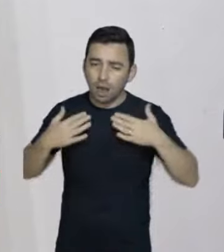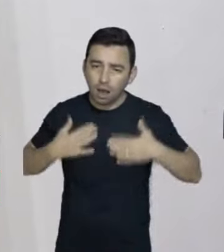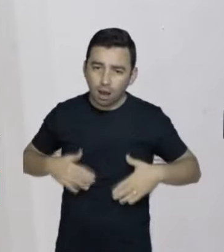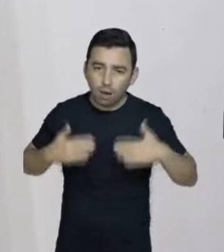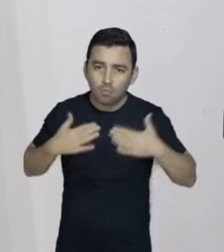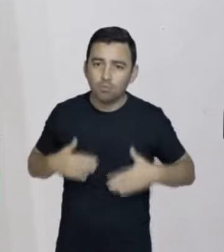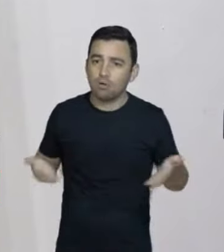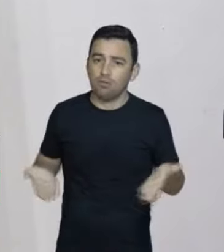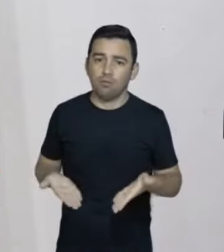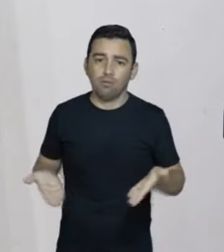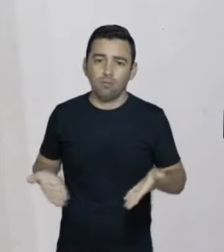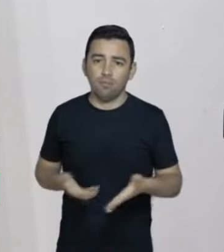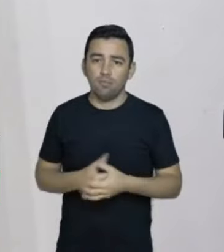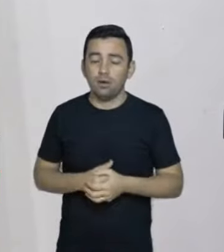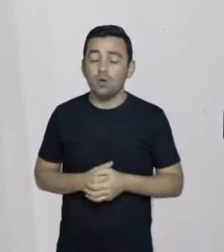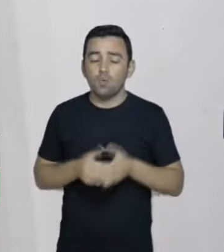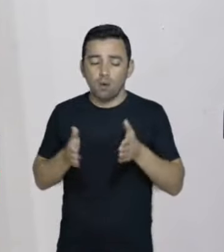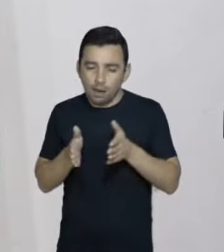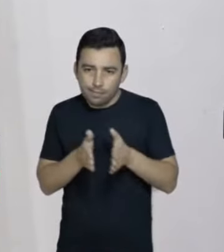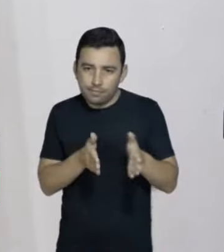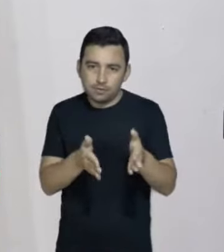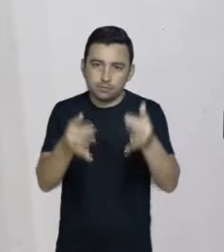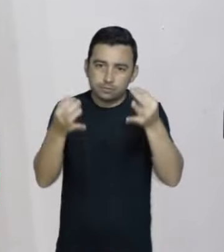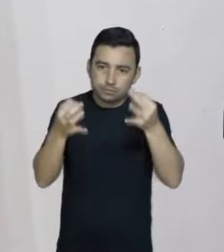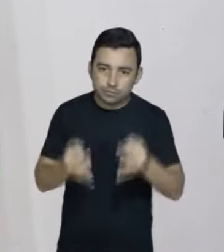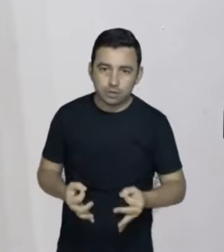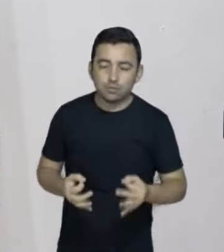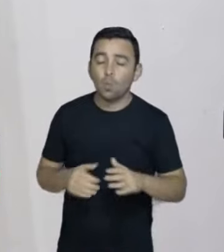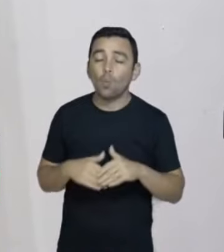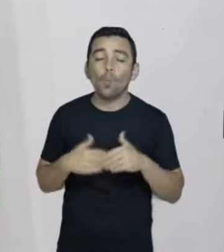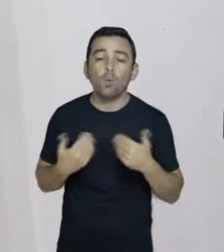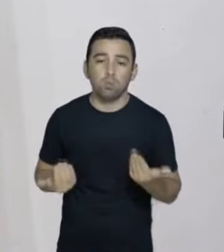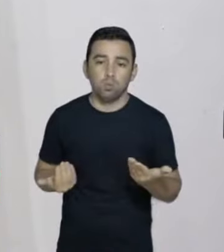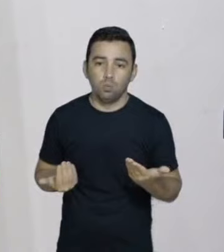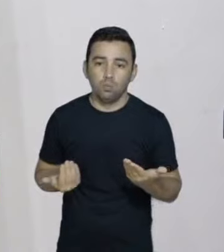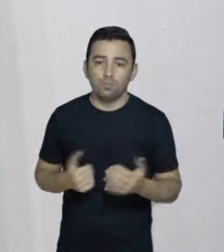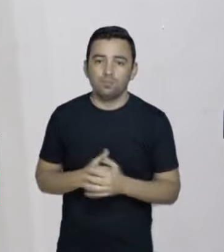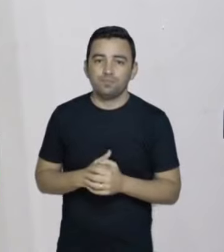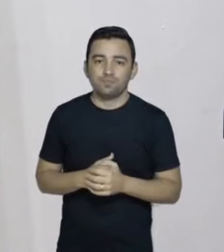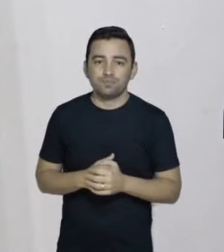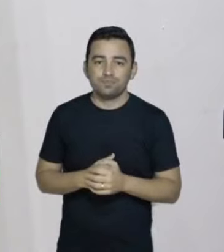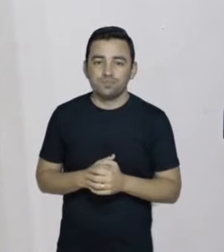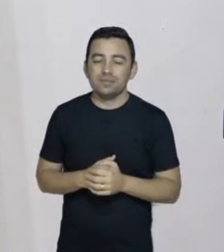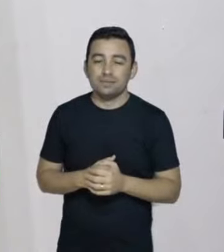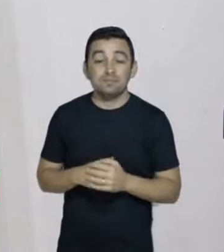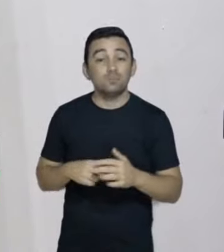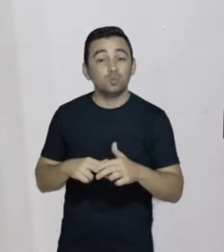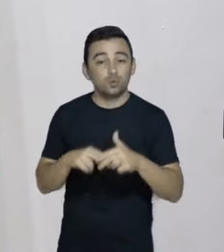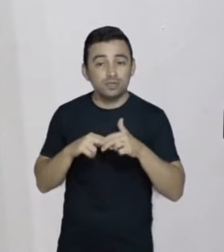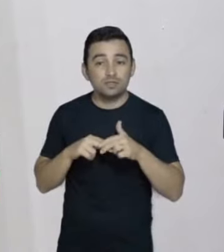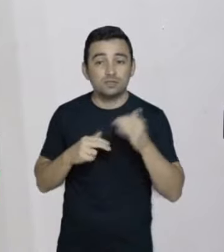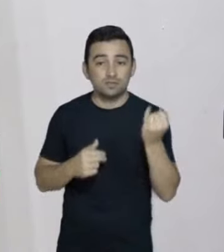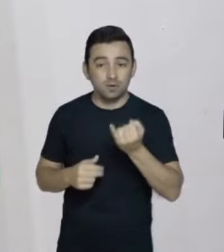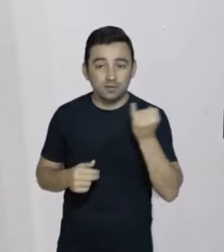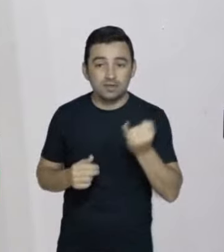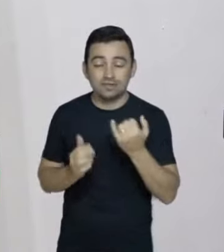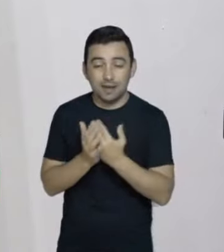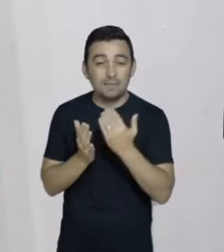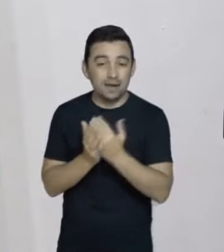saber qual o caminho certo que nós temos a tomar. E, para isso, nada mais, nada menos do que um bom